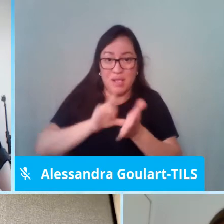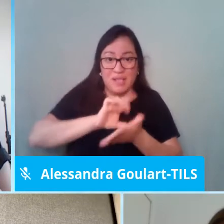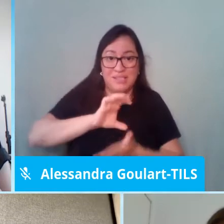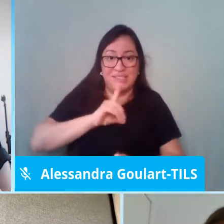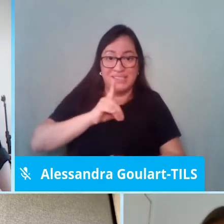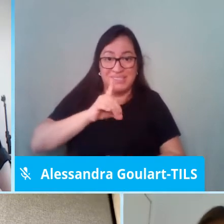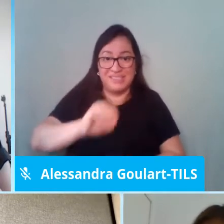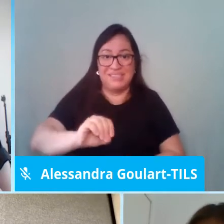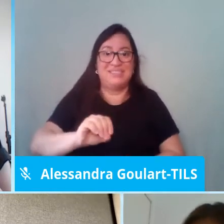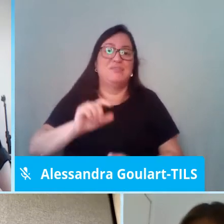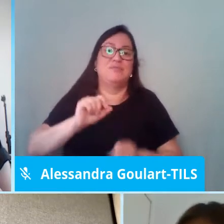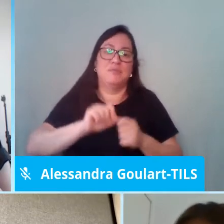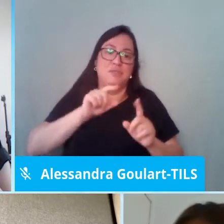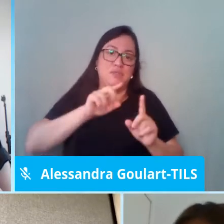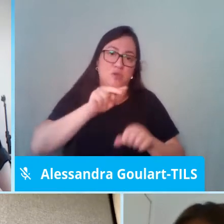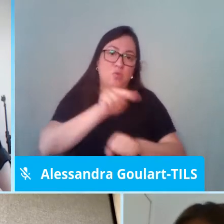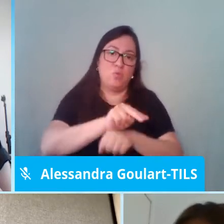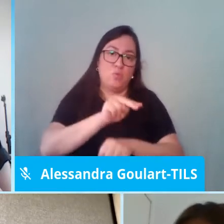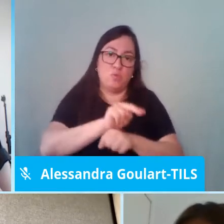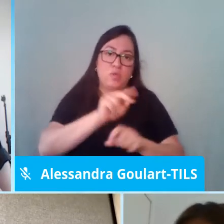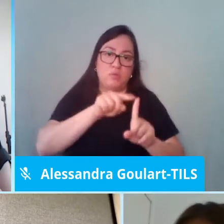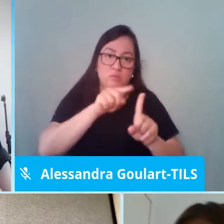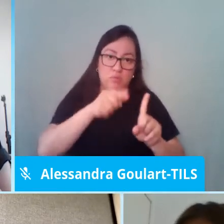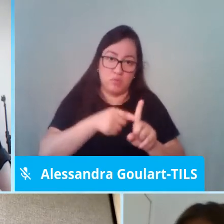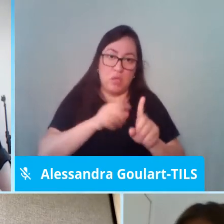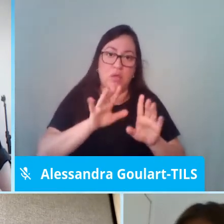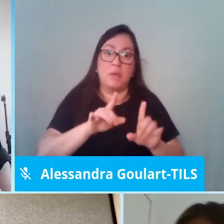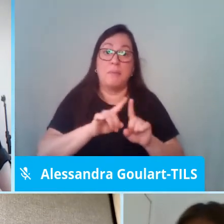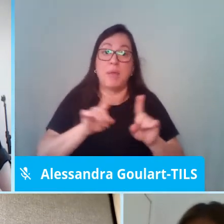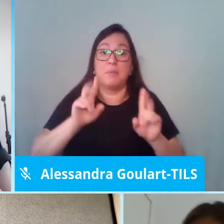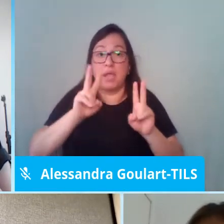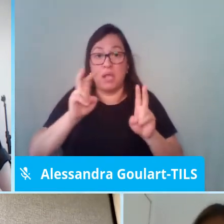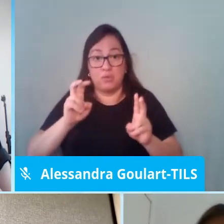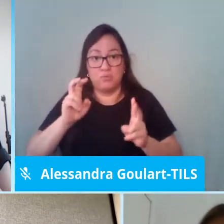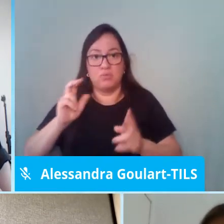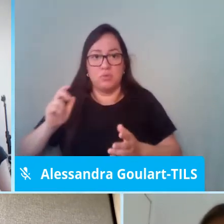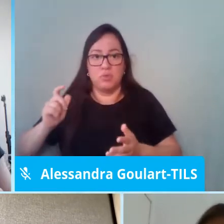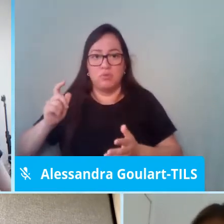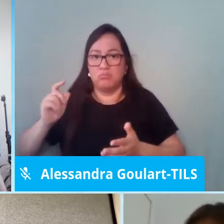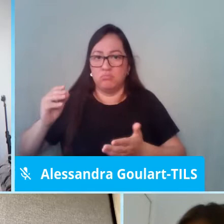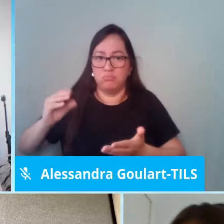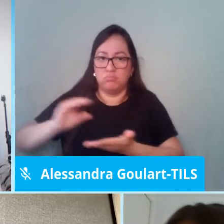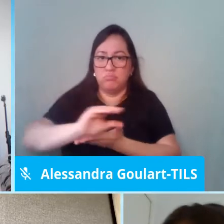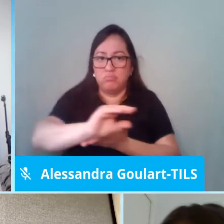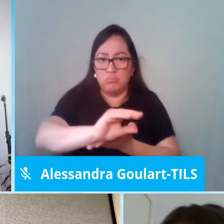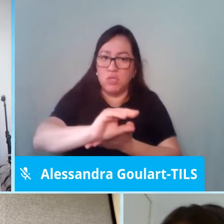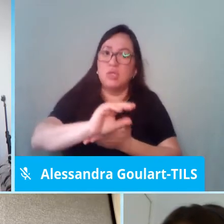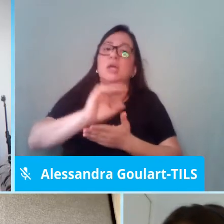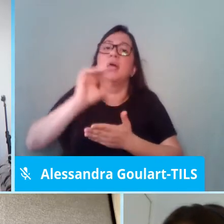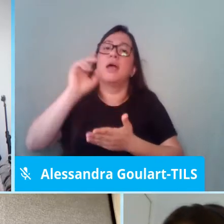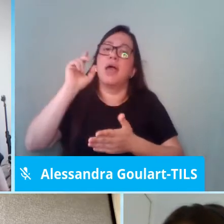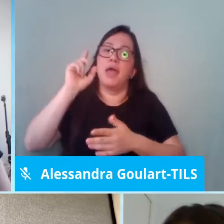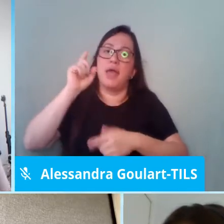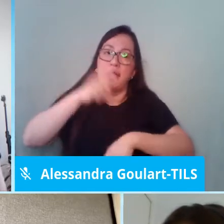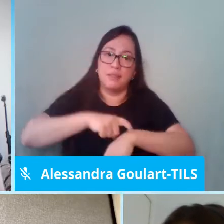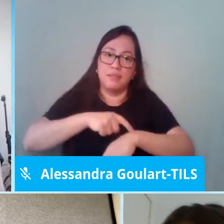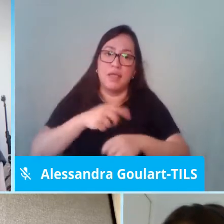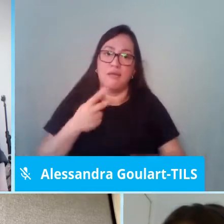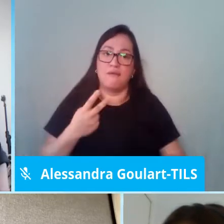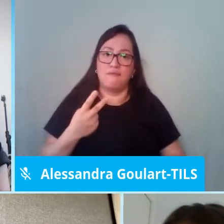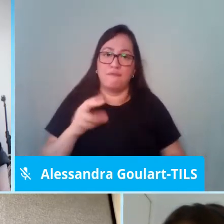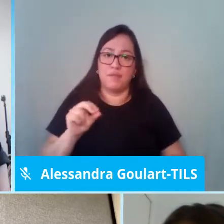mas para fins de pagamento, o Ministério vai considerar as equipes que iniciaram até a 20ª